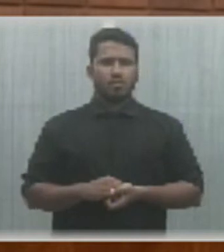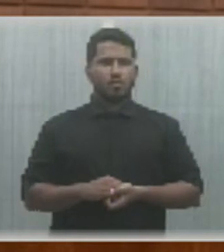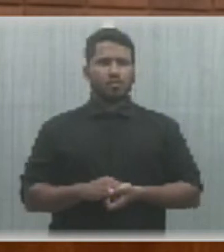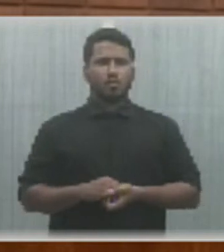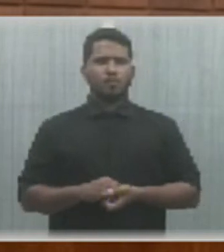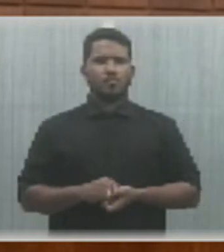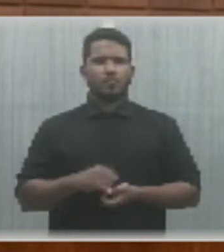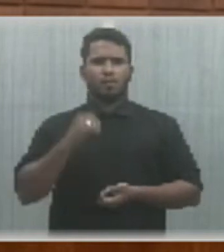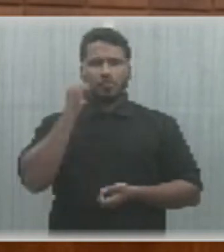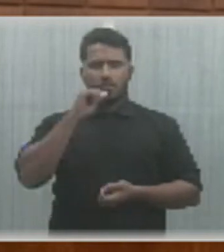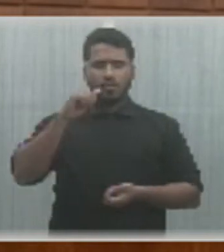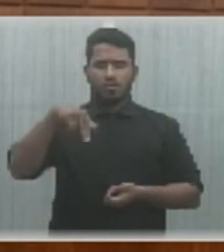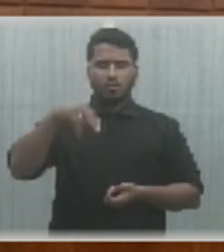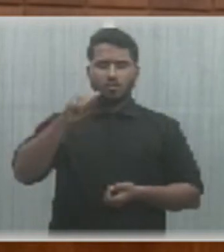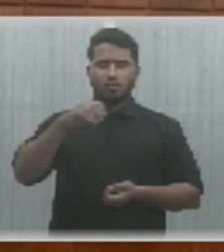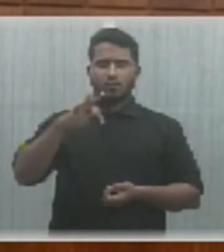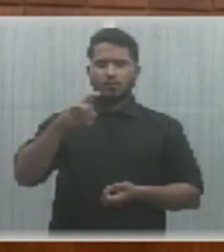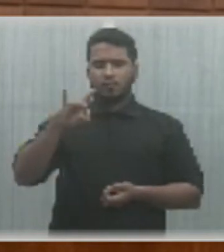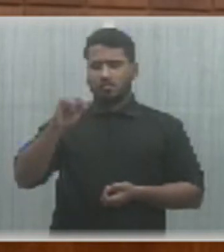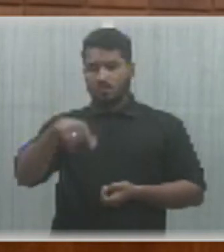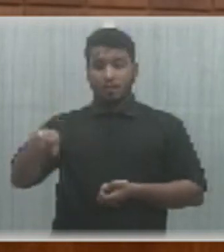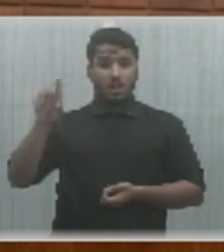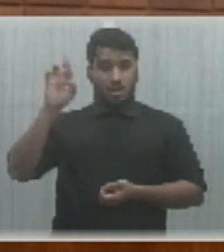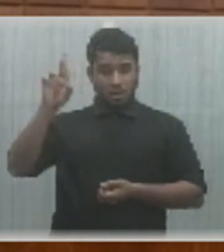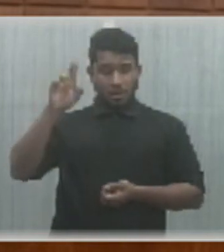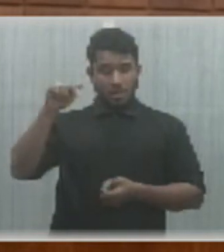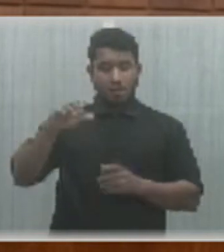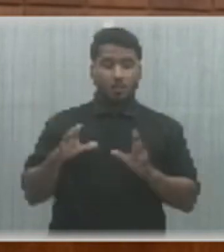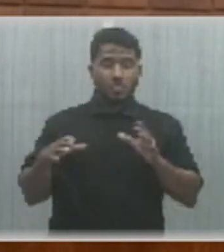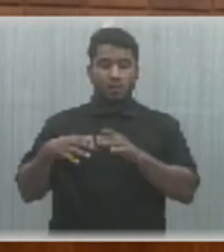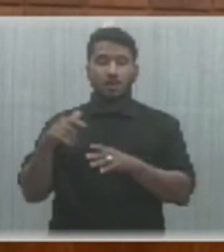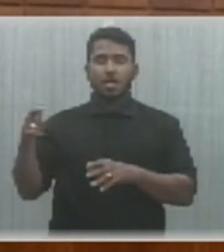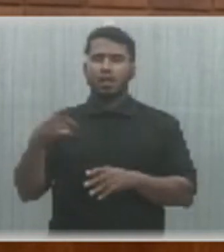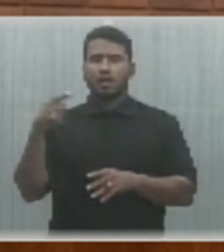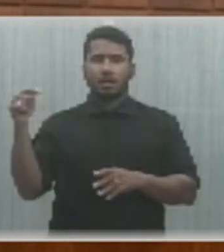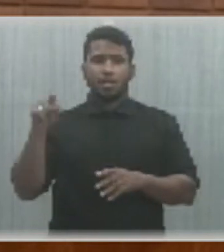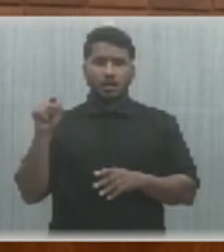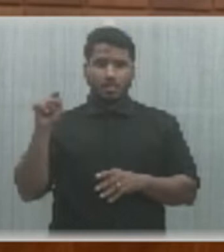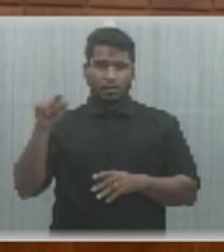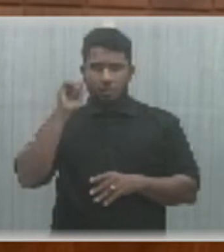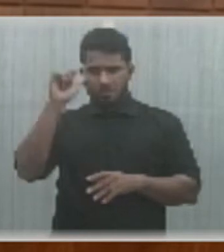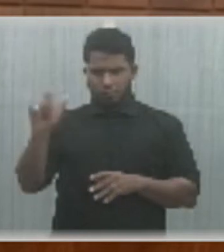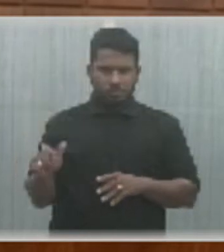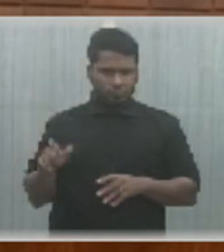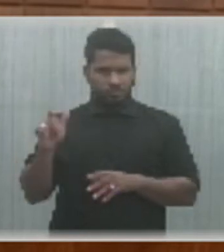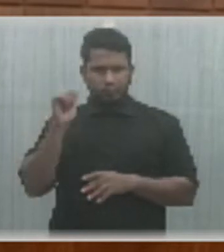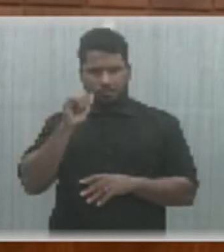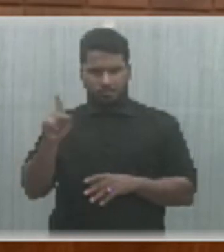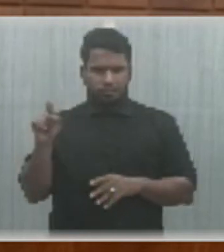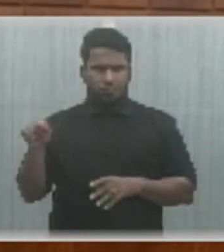a doutora Natália, representando a equipe, onde trouxe